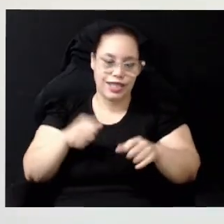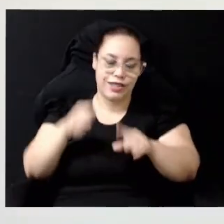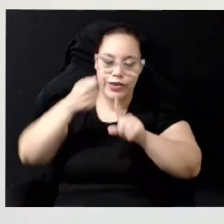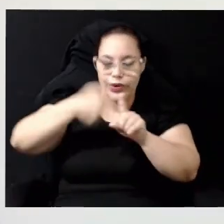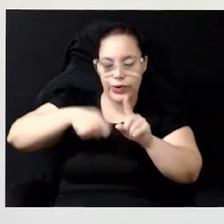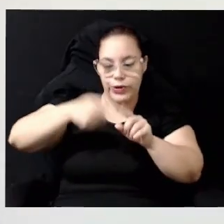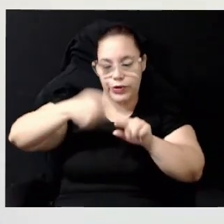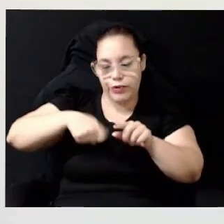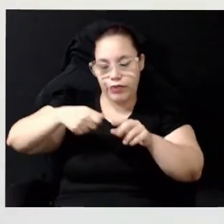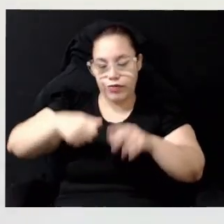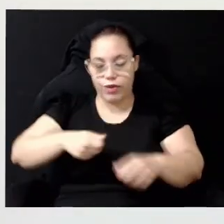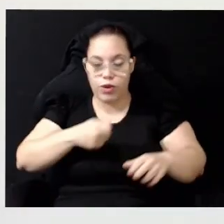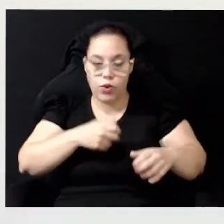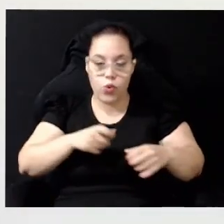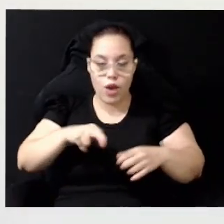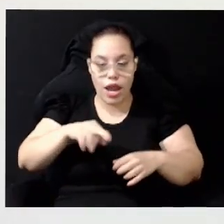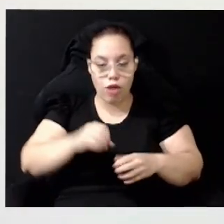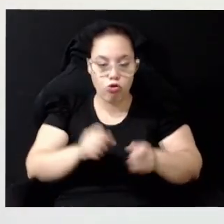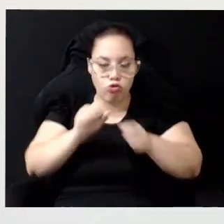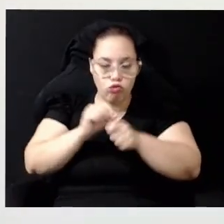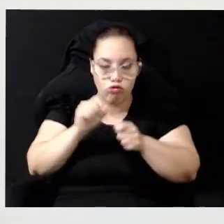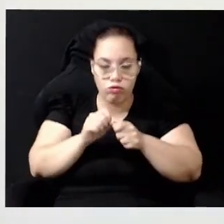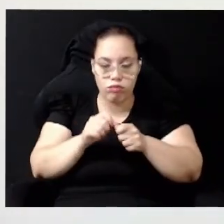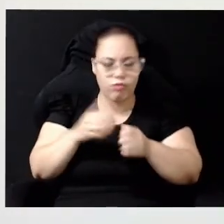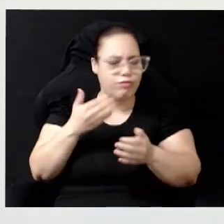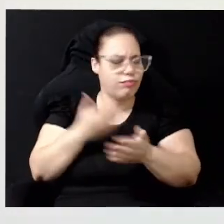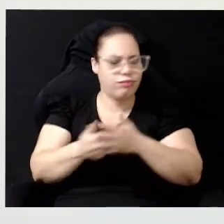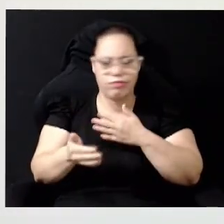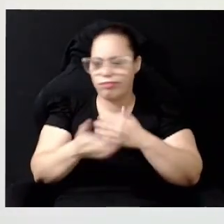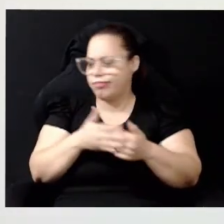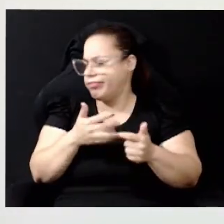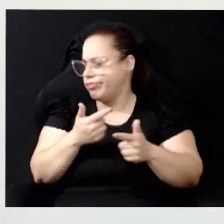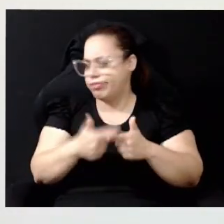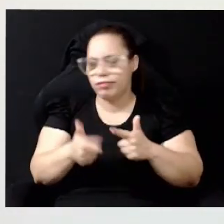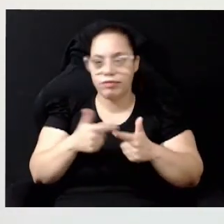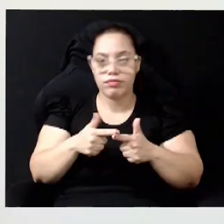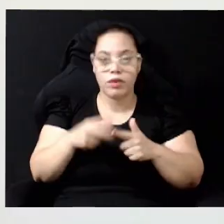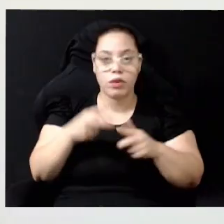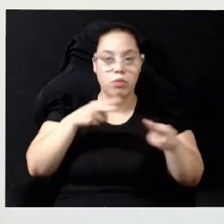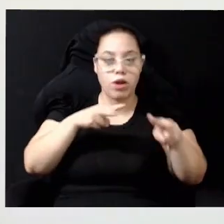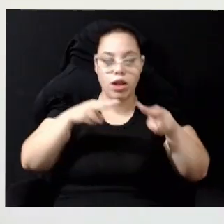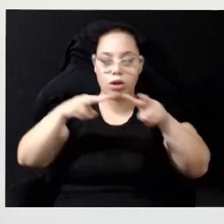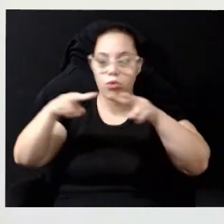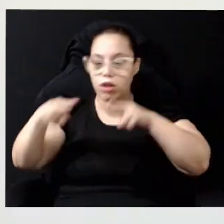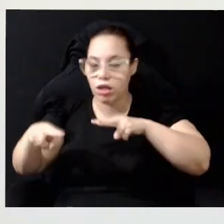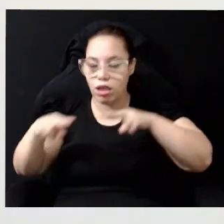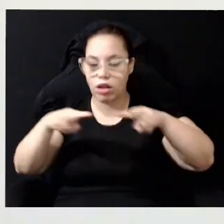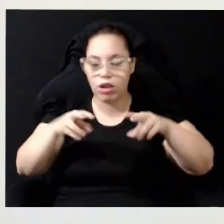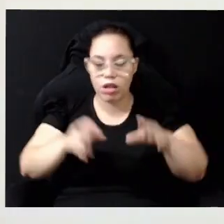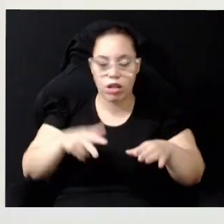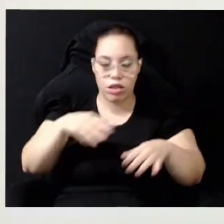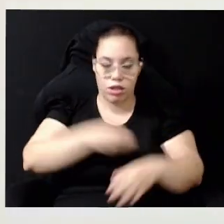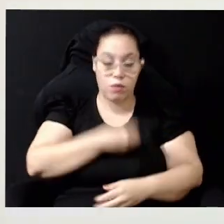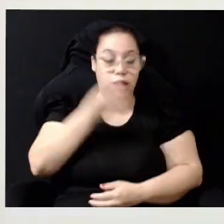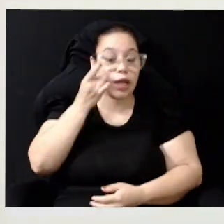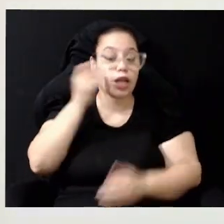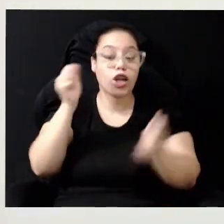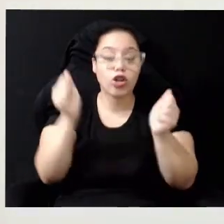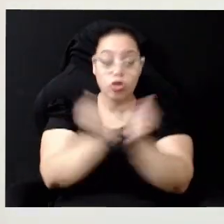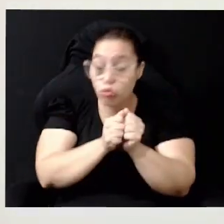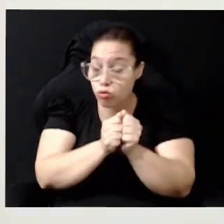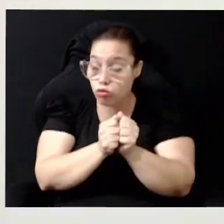boneca, que gosta de pegar um Lego para fazer junto, não tem problema, mas observe seu filho, esteja na presença